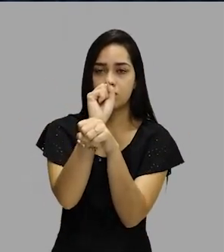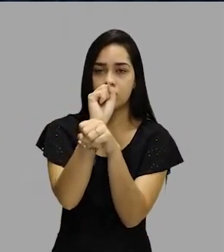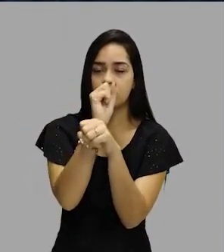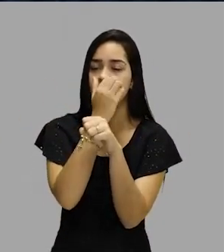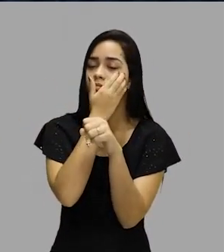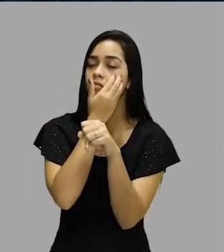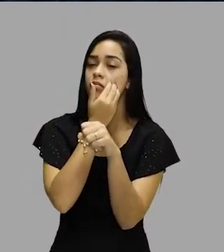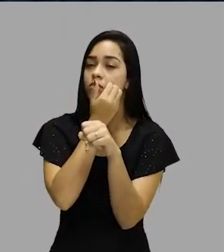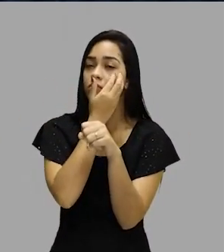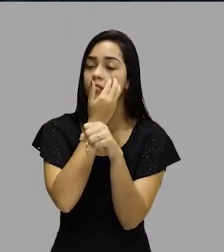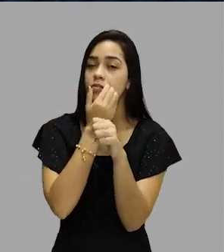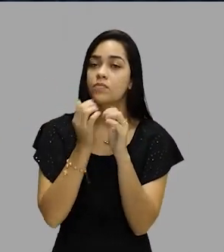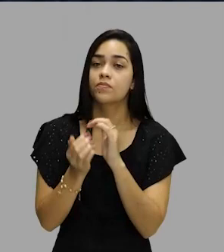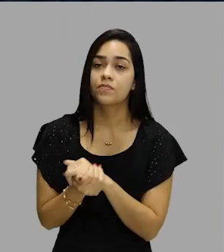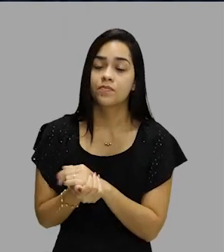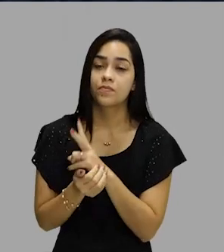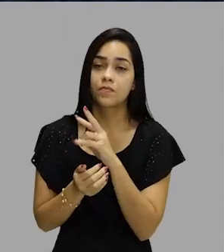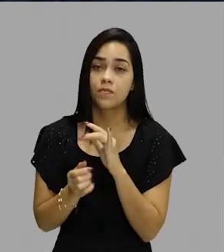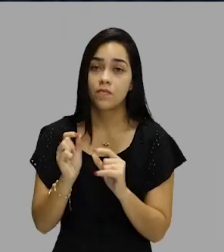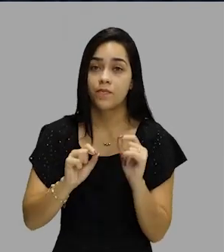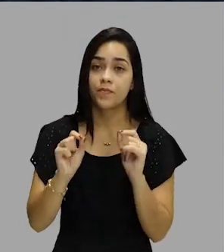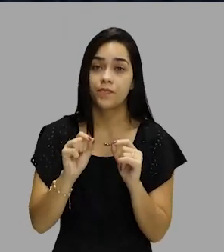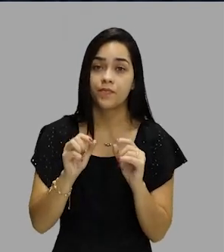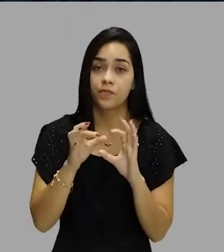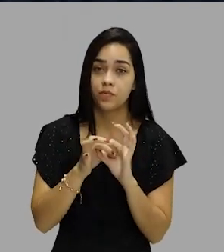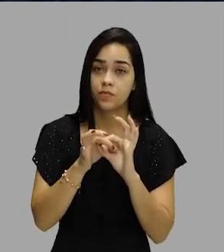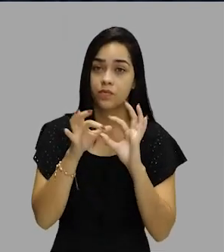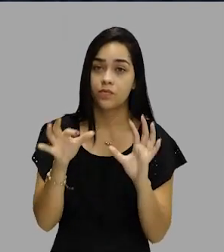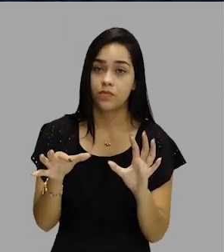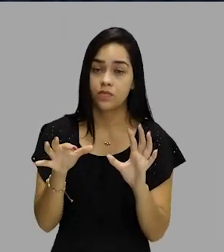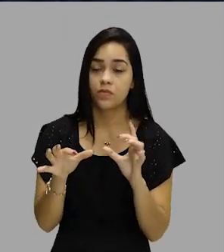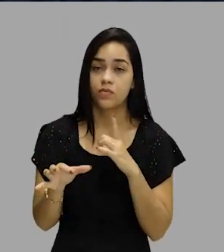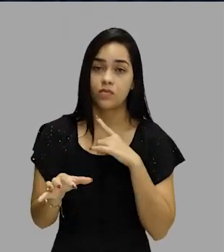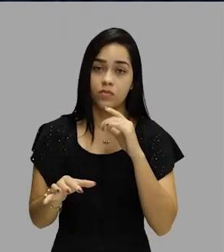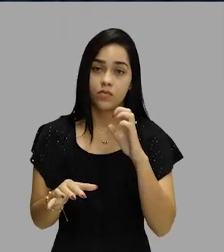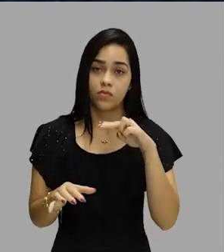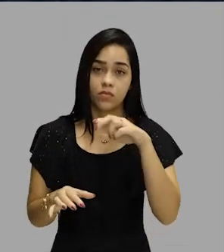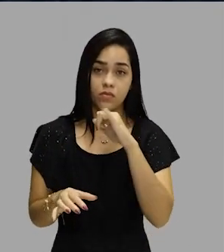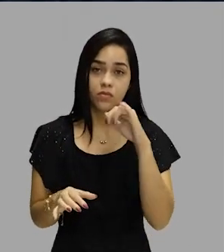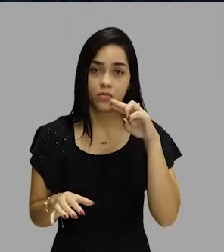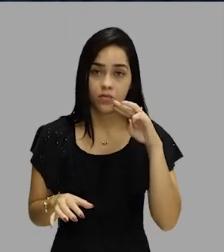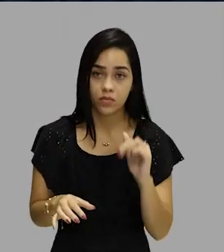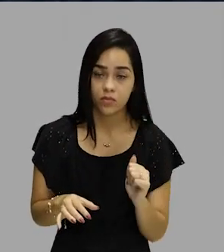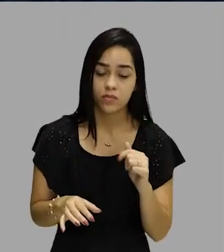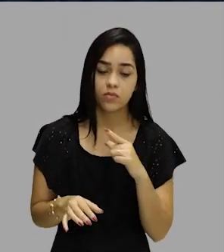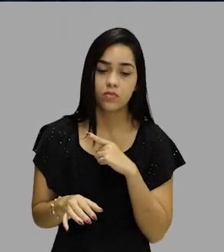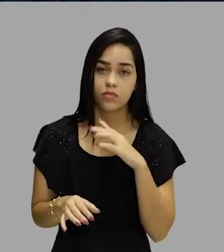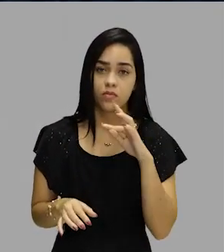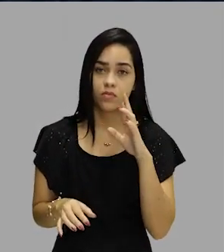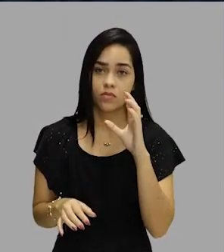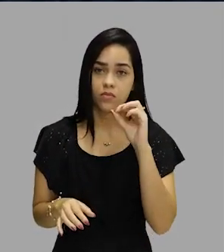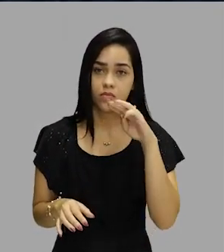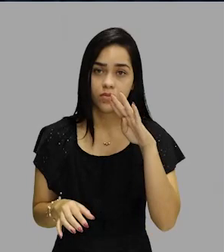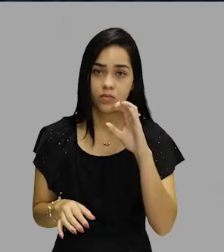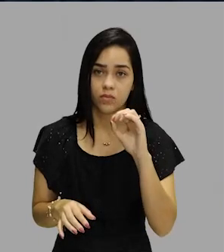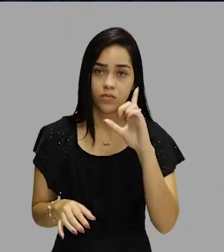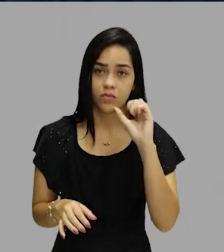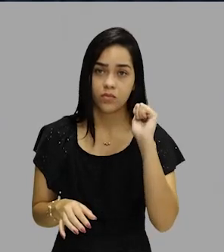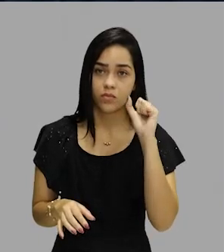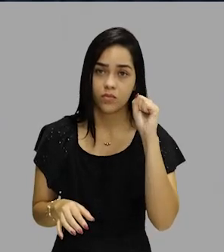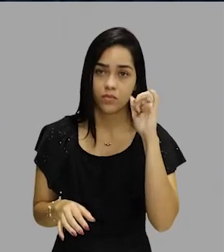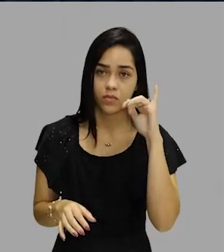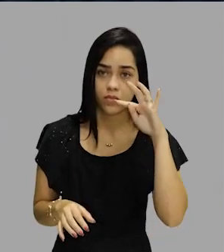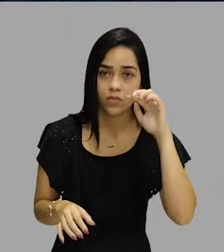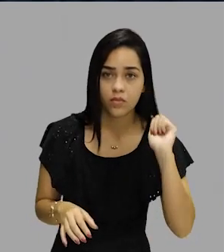desse vaso. Aí elas liberaram essa enzima aqui, ó, a tromboplastina.